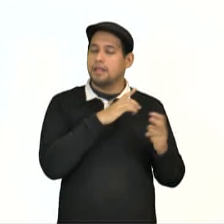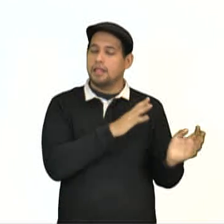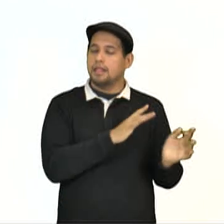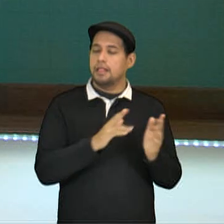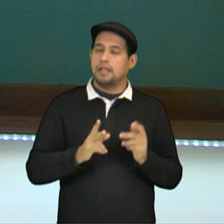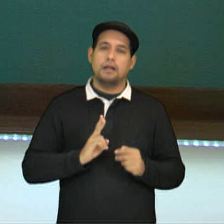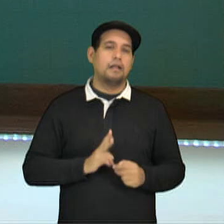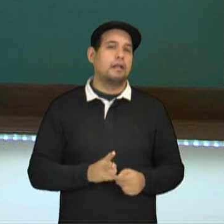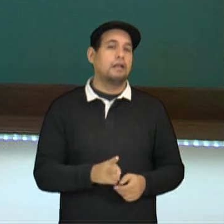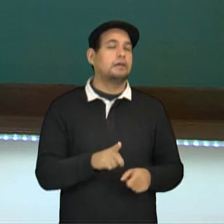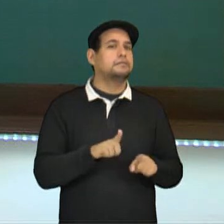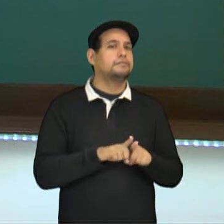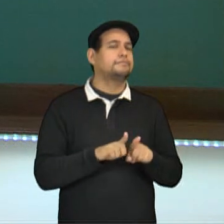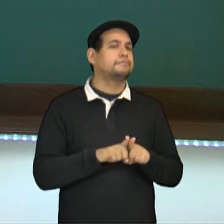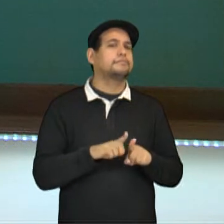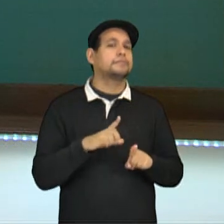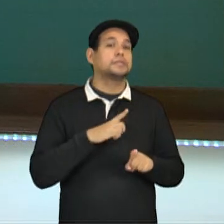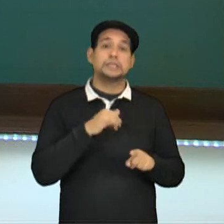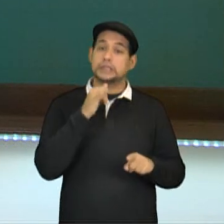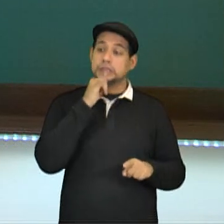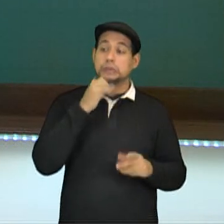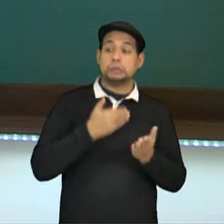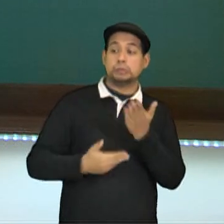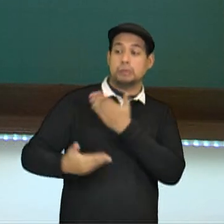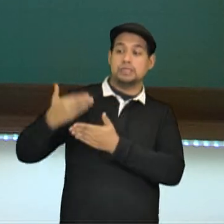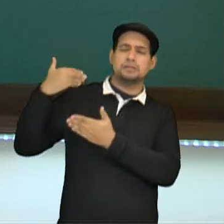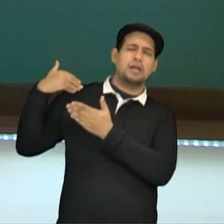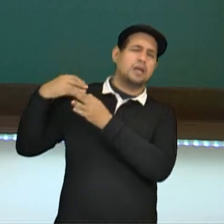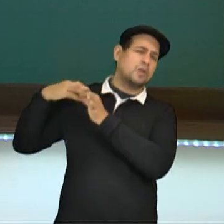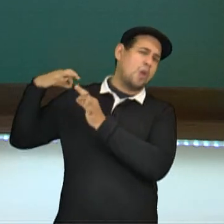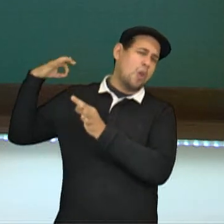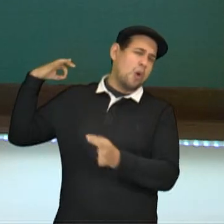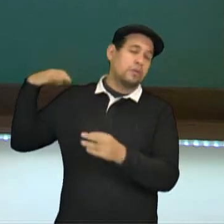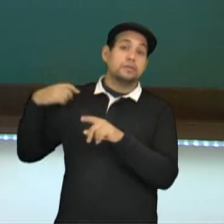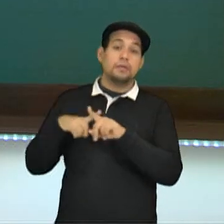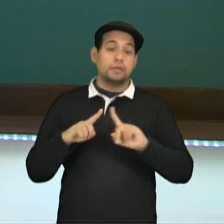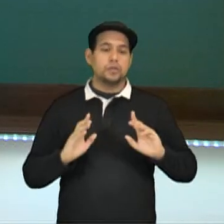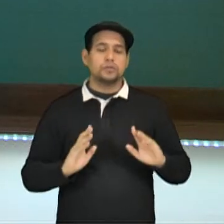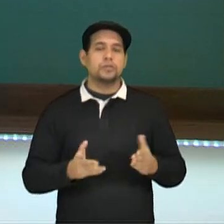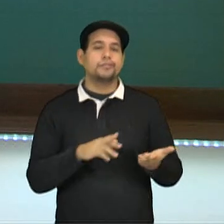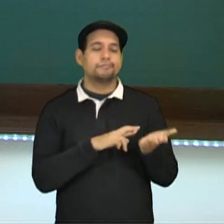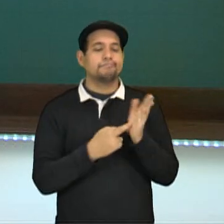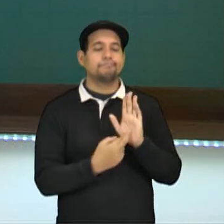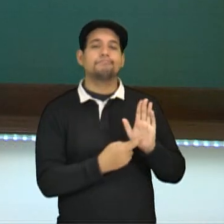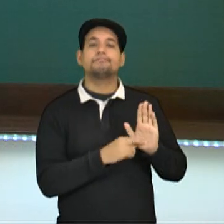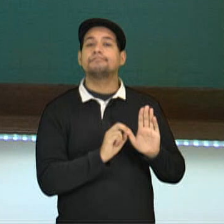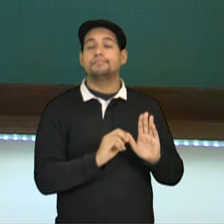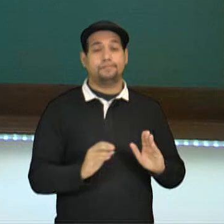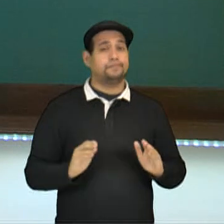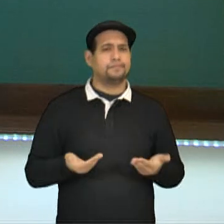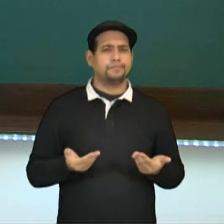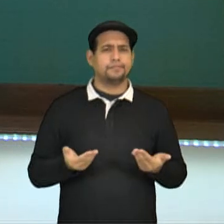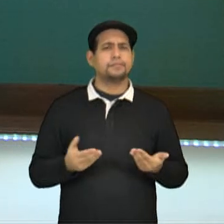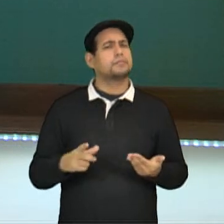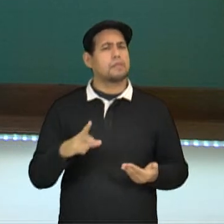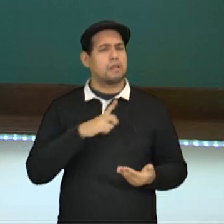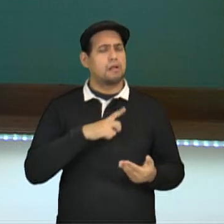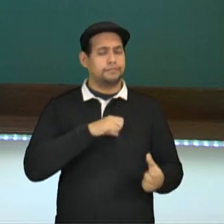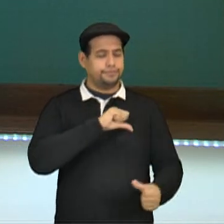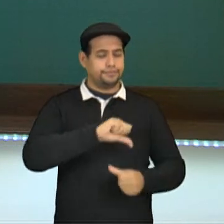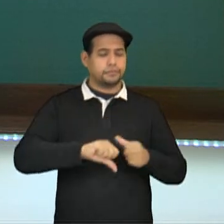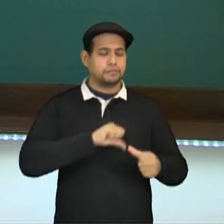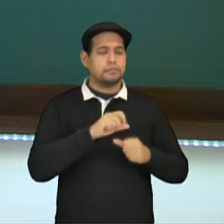muito tempo. No pretérito, no passado, um passado distante, e hoje ele se refere ao presente. Há uma mudança